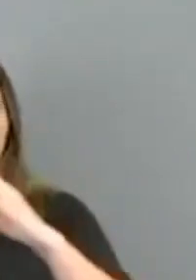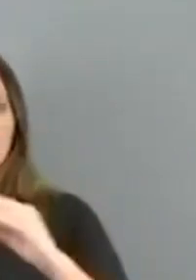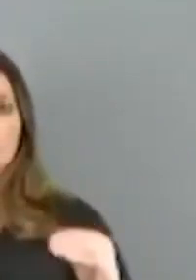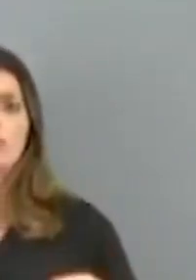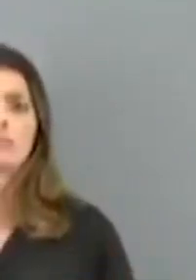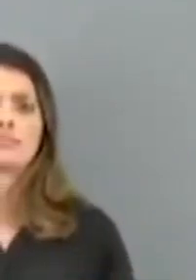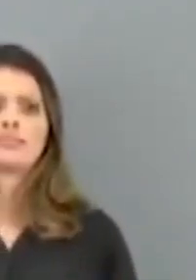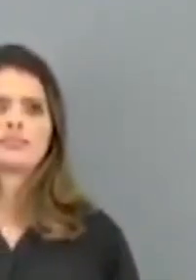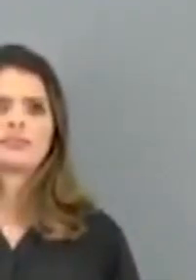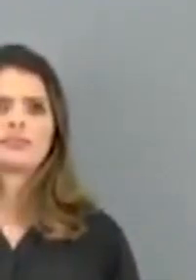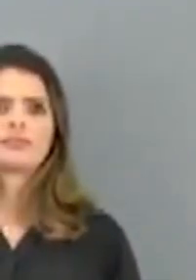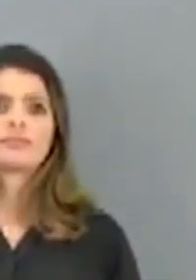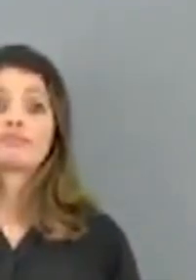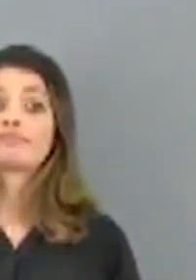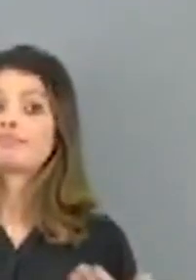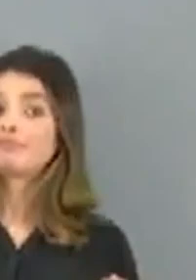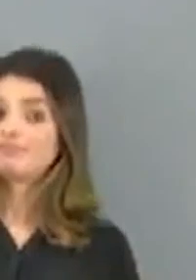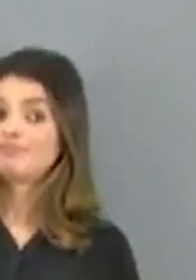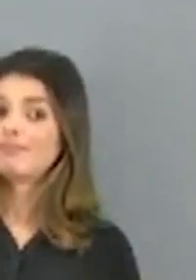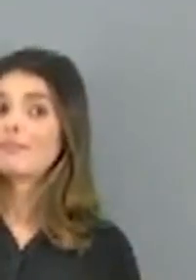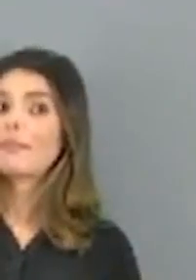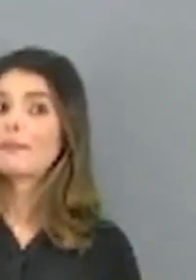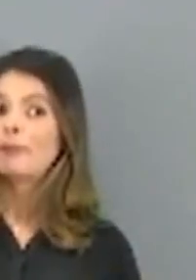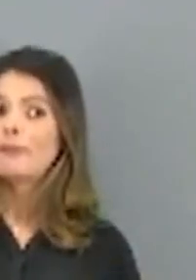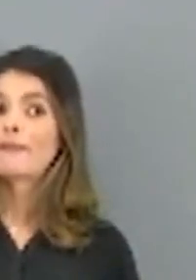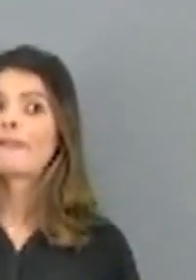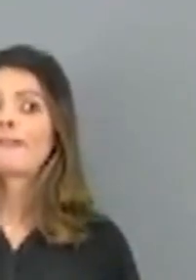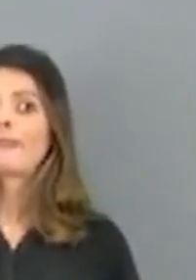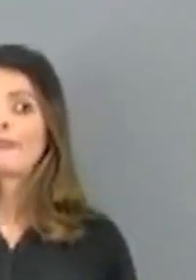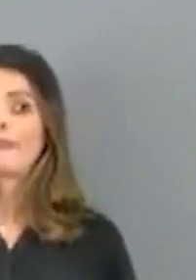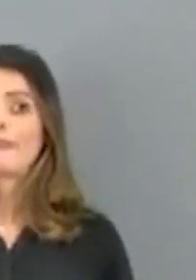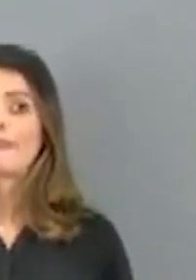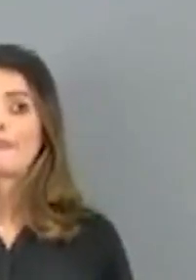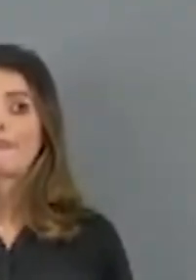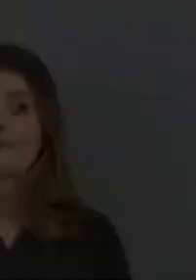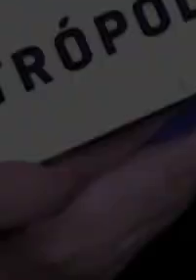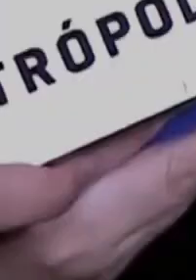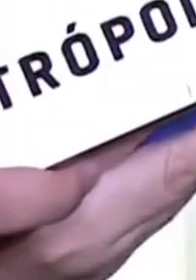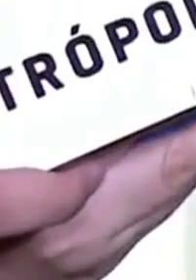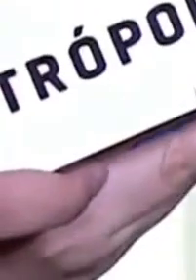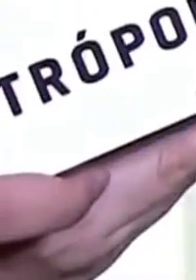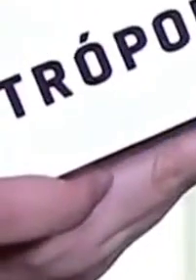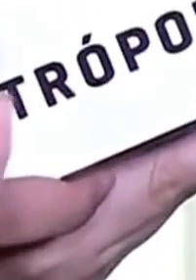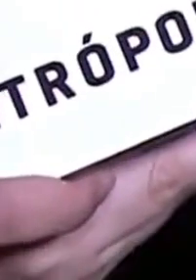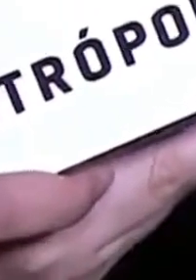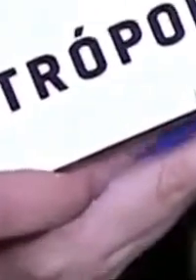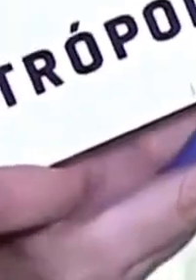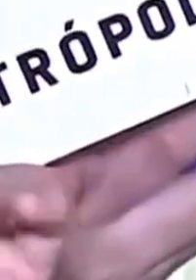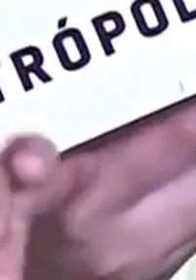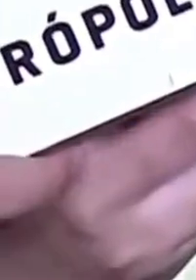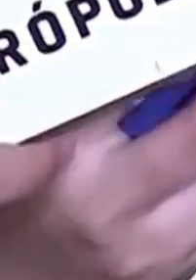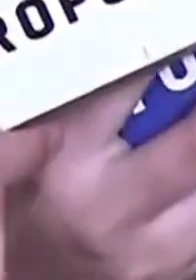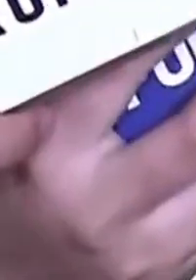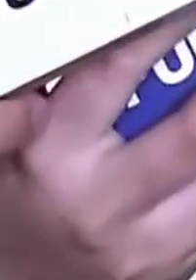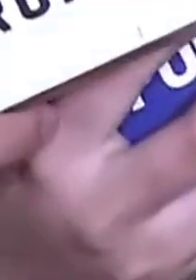com motocicleta, ironizou a equipe da coluna, um integrante da CPI mista. Então, pessoal, aliados